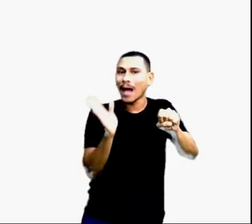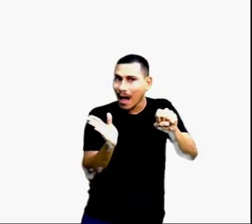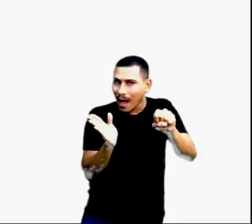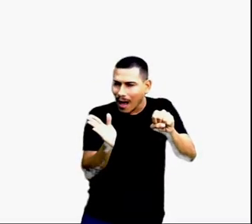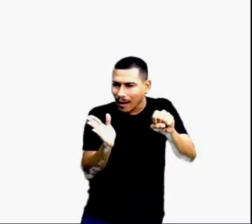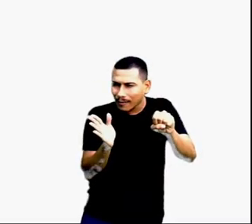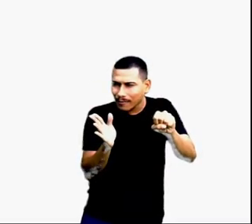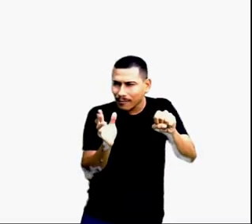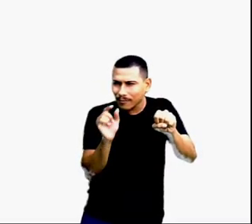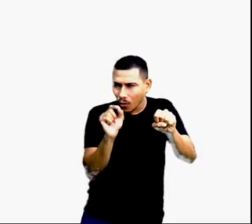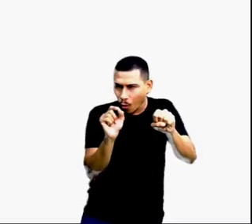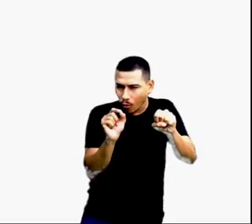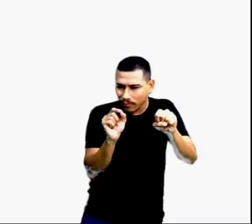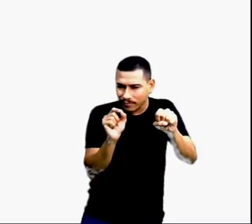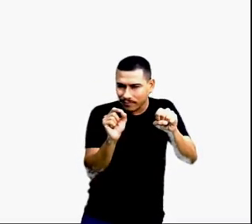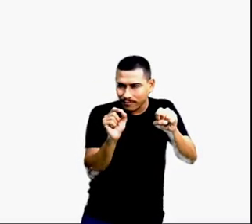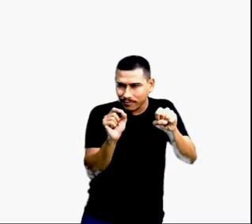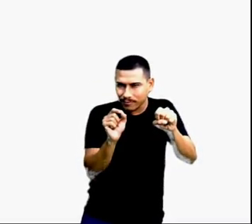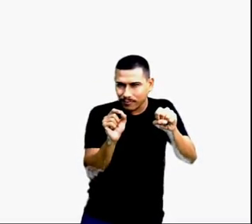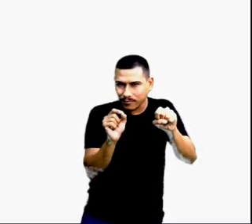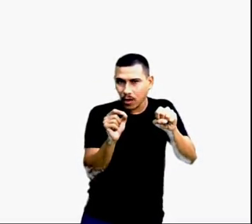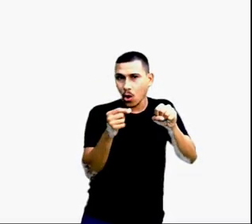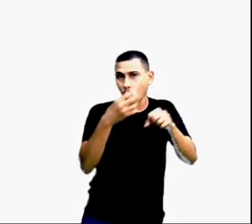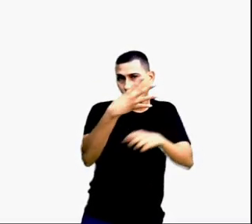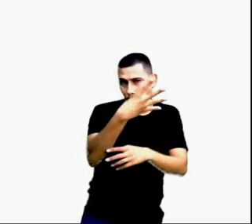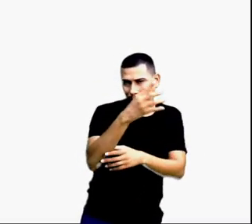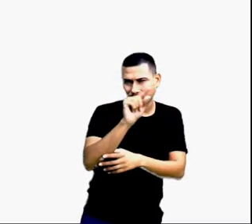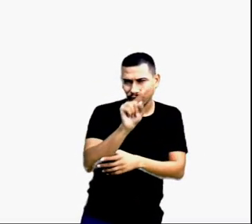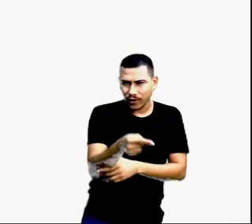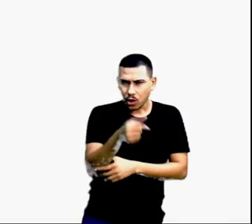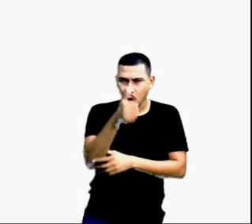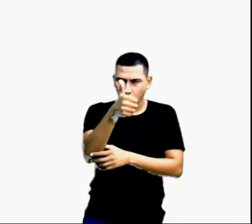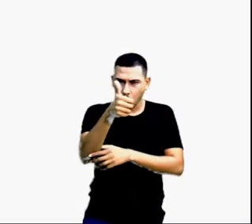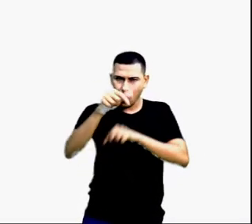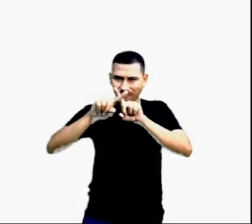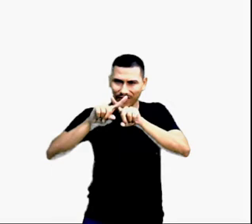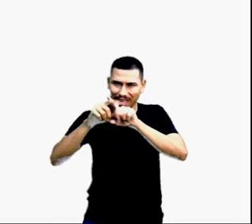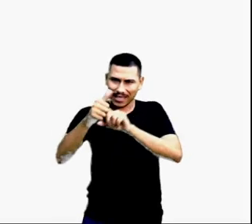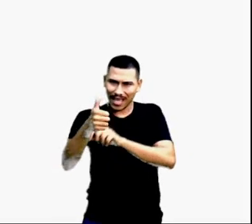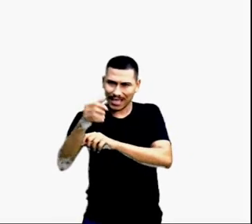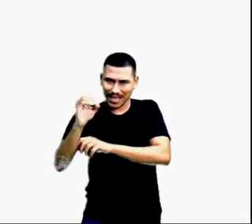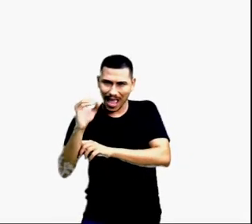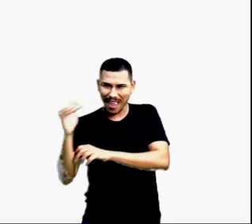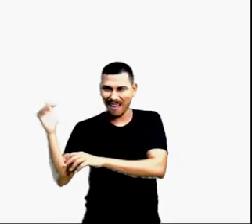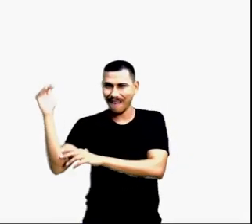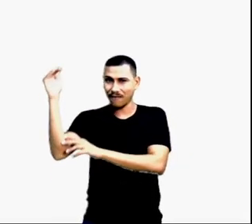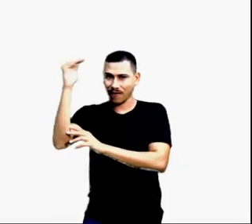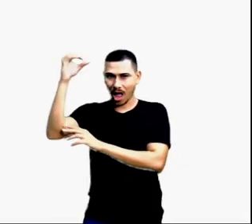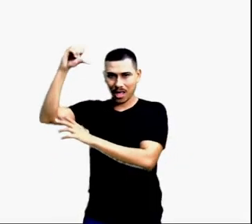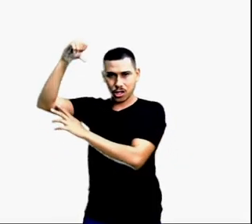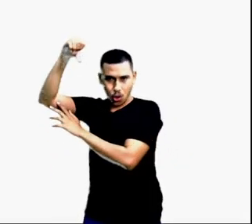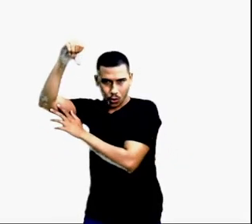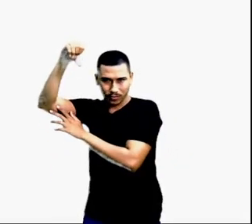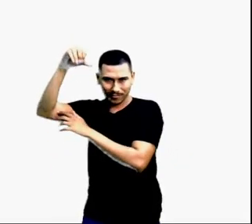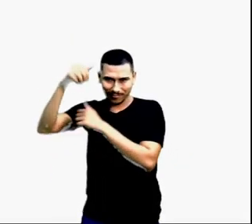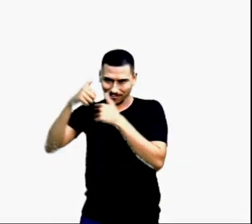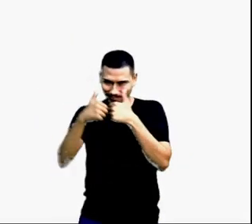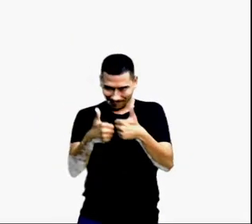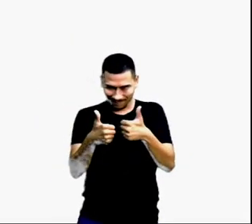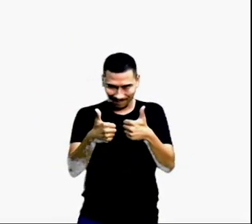olha aí fica lá 4,1 vezes a base 10 elevado a nona